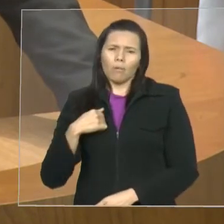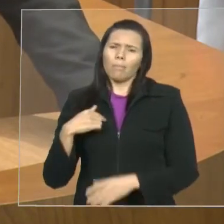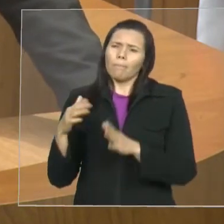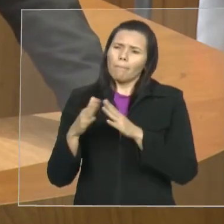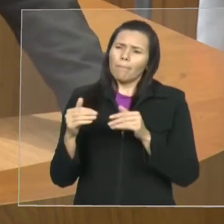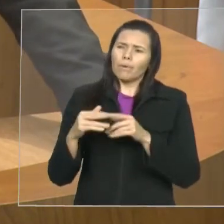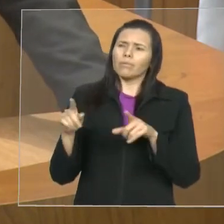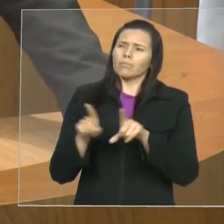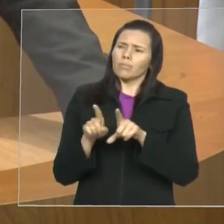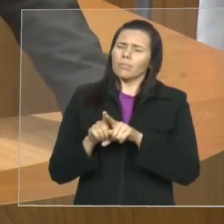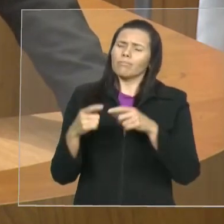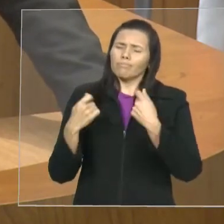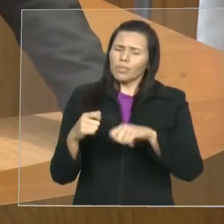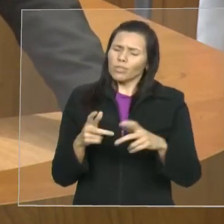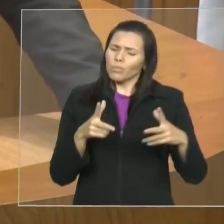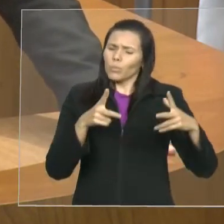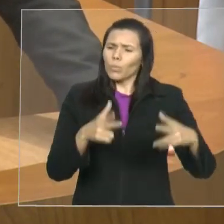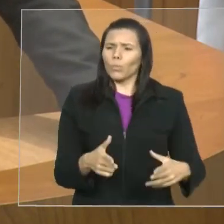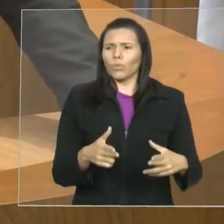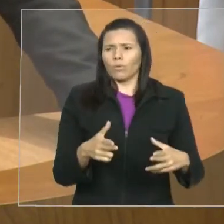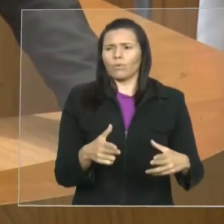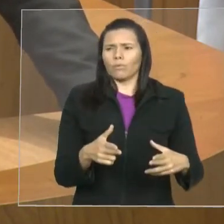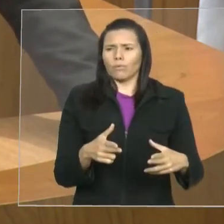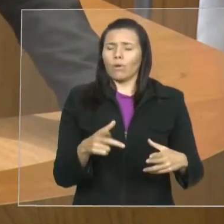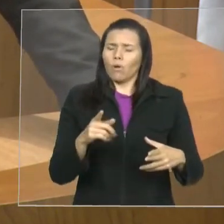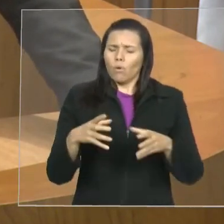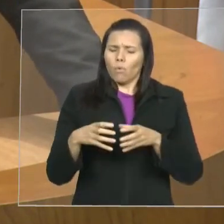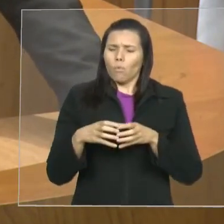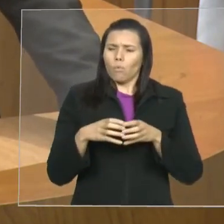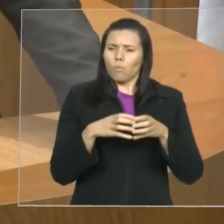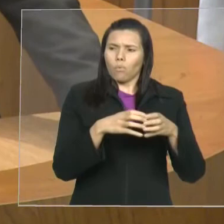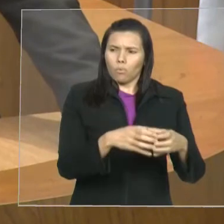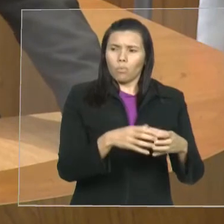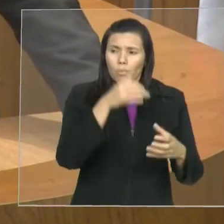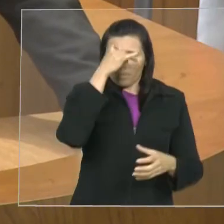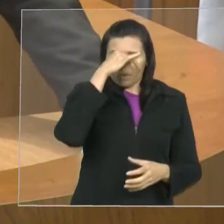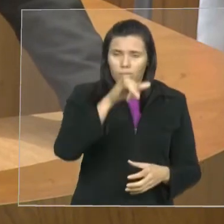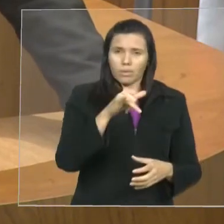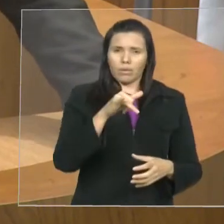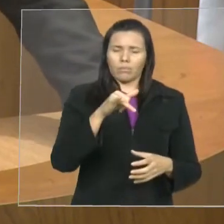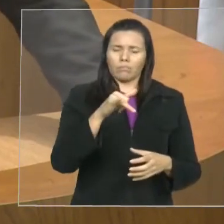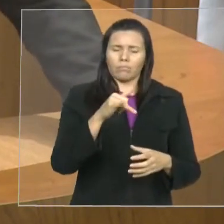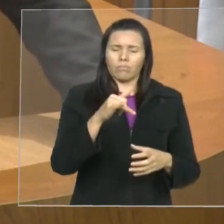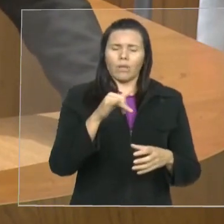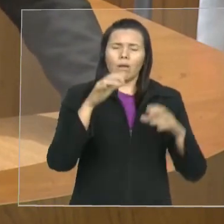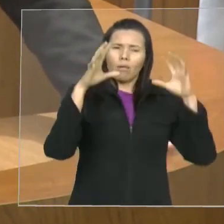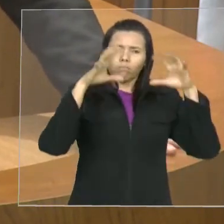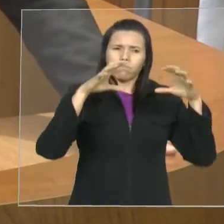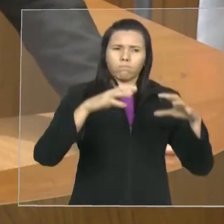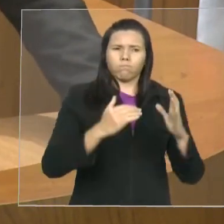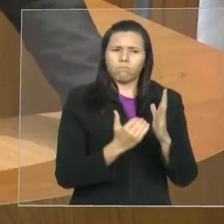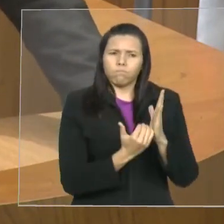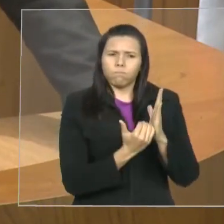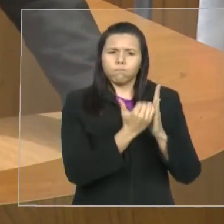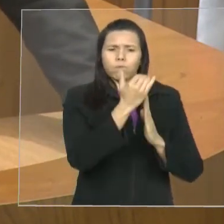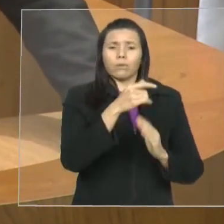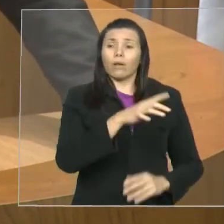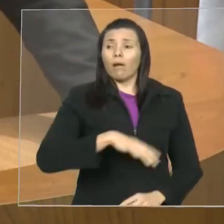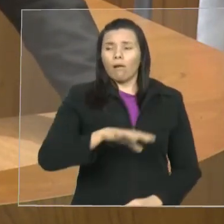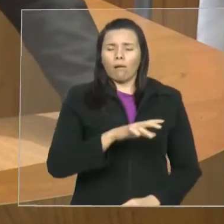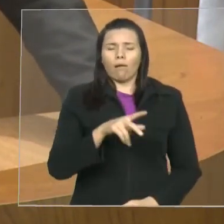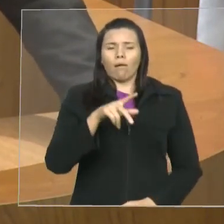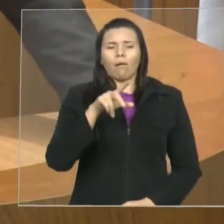de acompanhamento e prevenção de inundações para a região do baixo parnaíba no